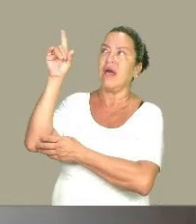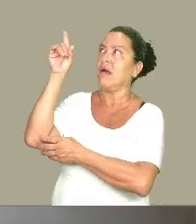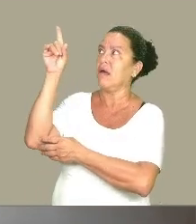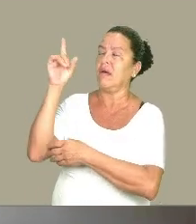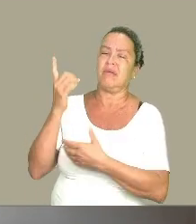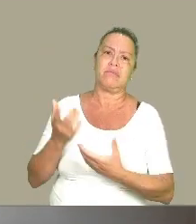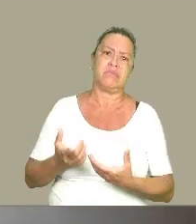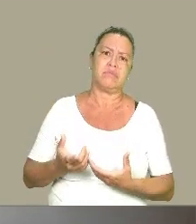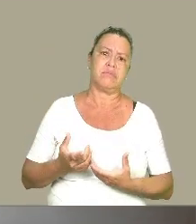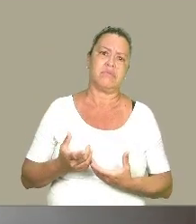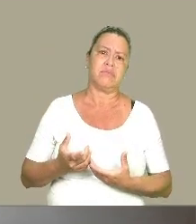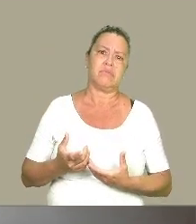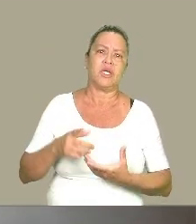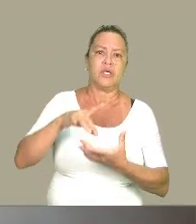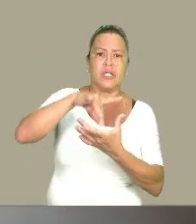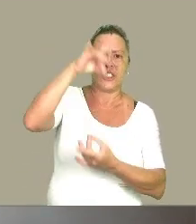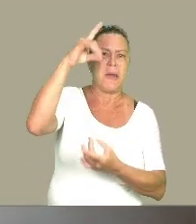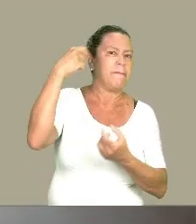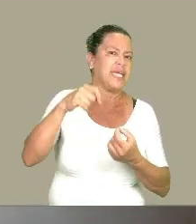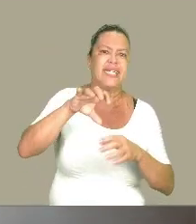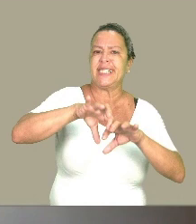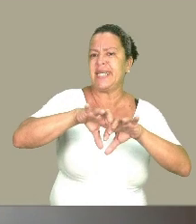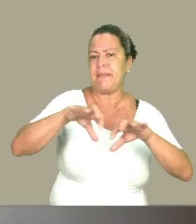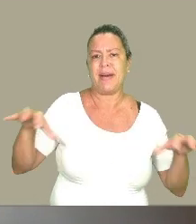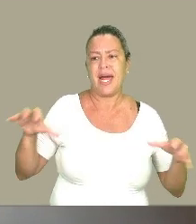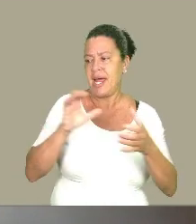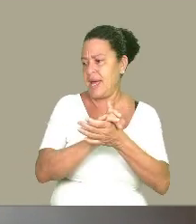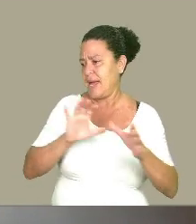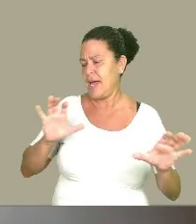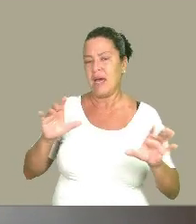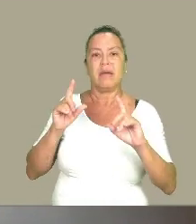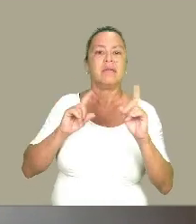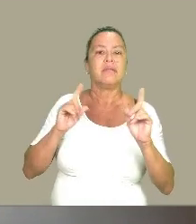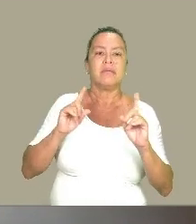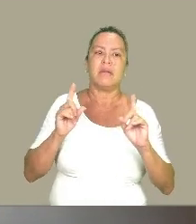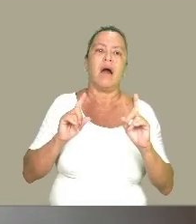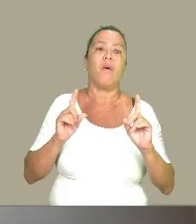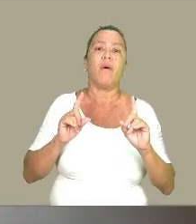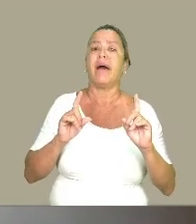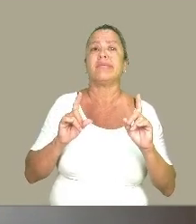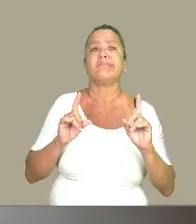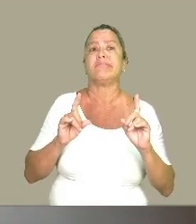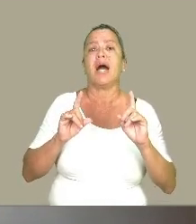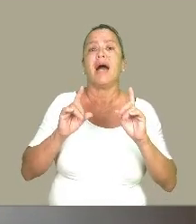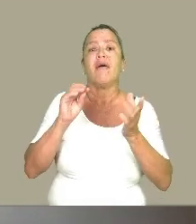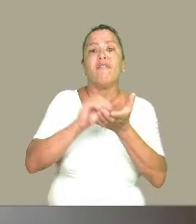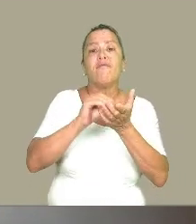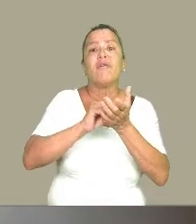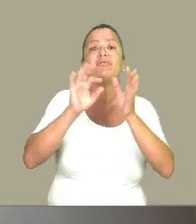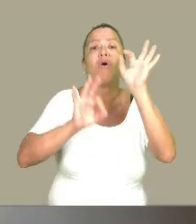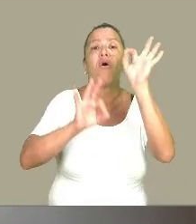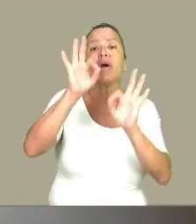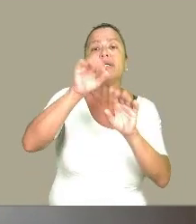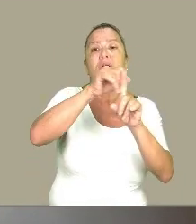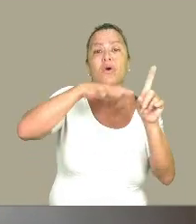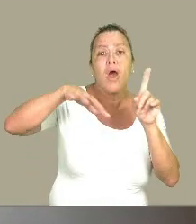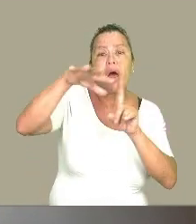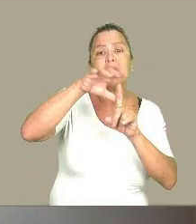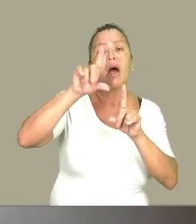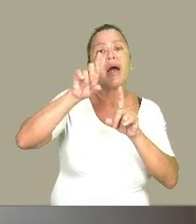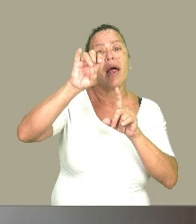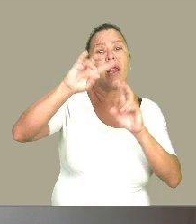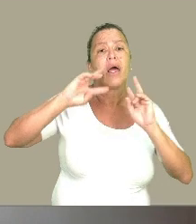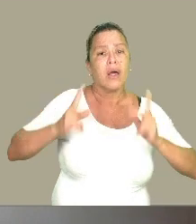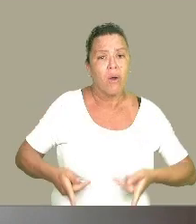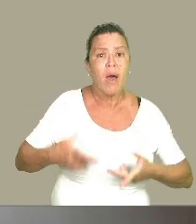espíritos precisam se separar. Não, ela é fruto de uma organização social. das leis humanas e, por isso, sim,